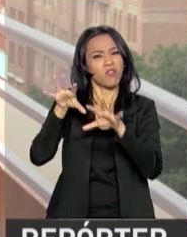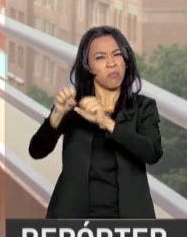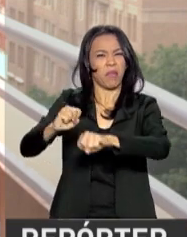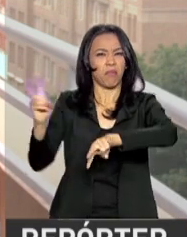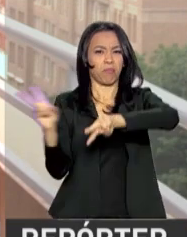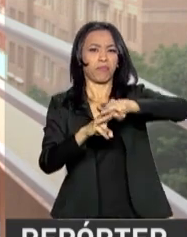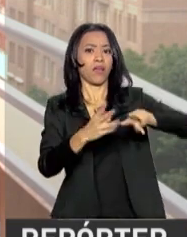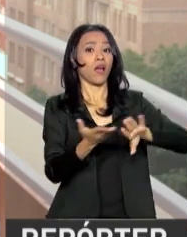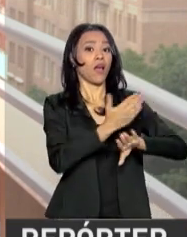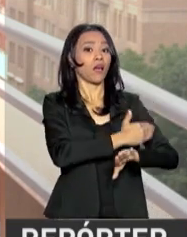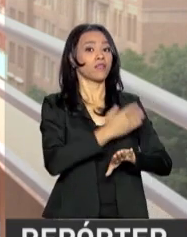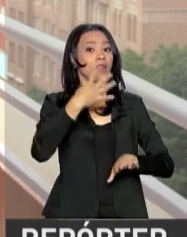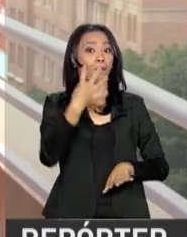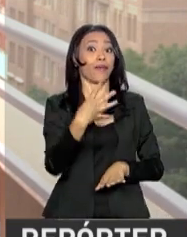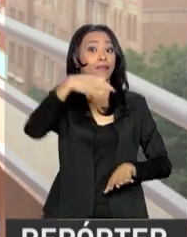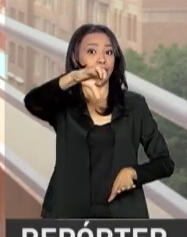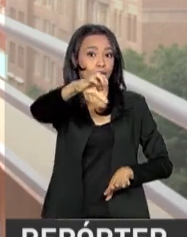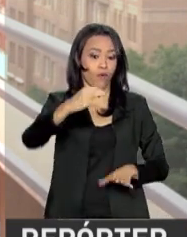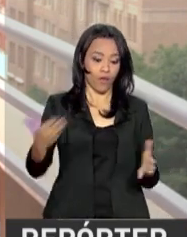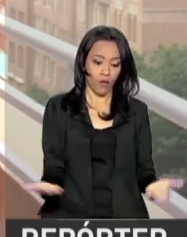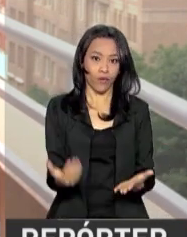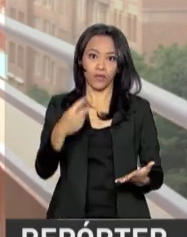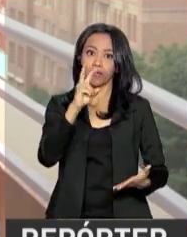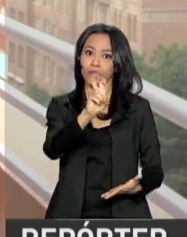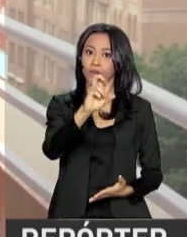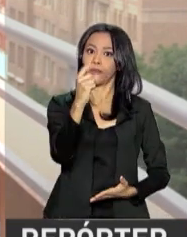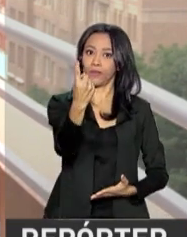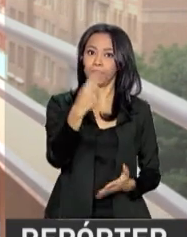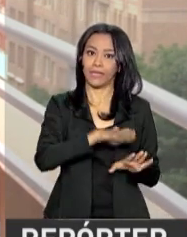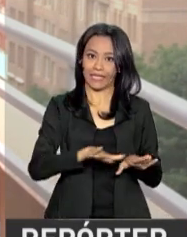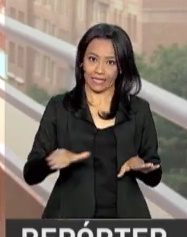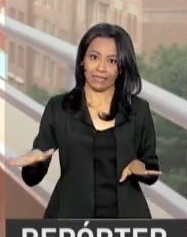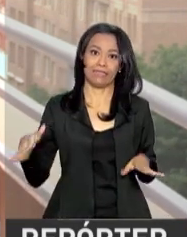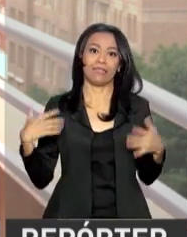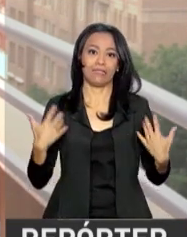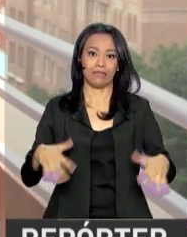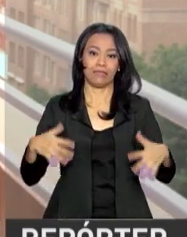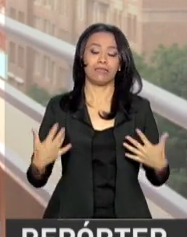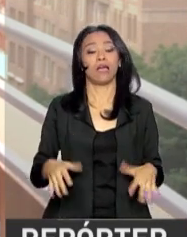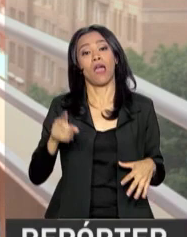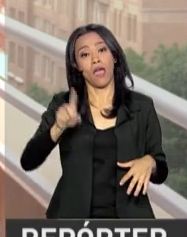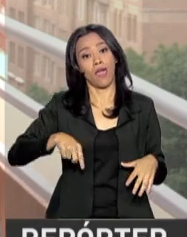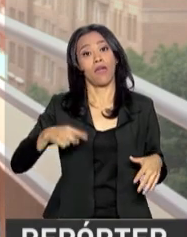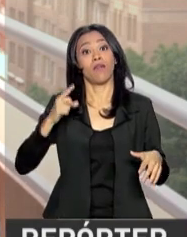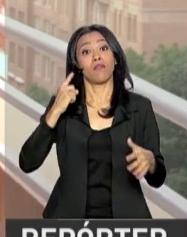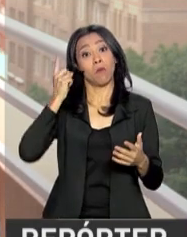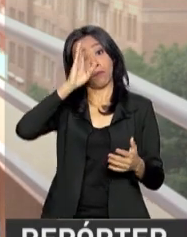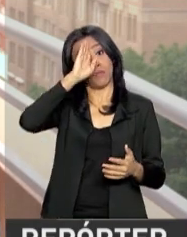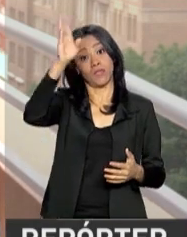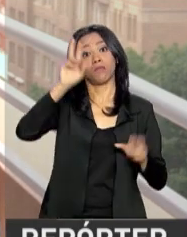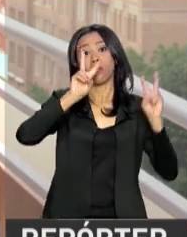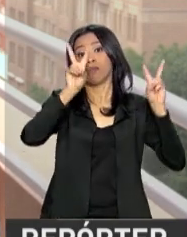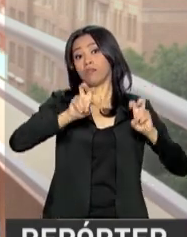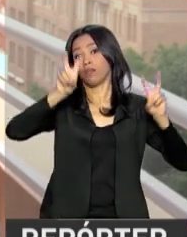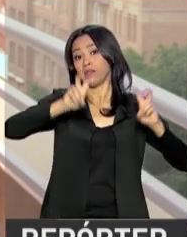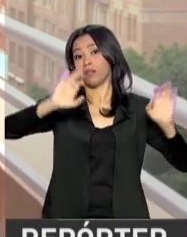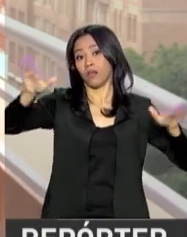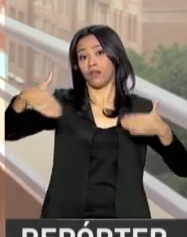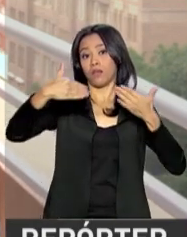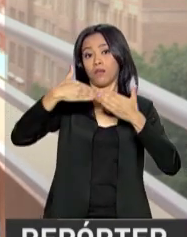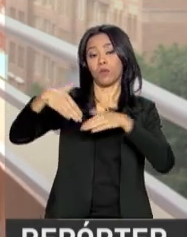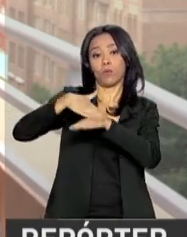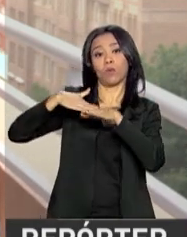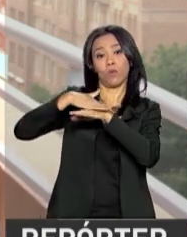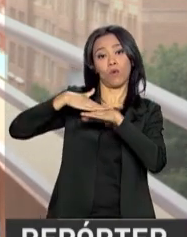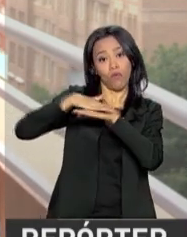menores a situação dessas crianças brasileiras deve ser um dos principais temas na agenda do encontro entre o vice presidente norte